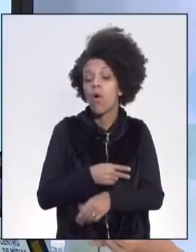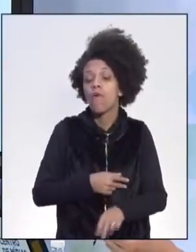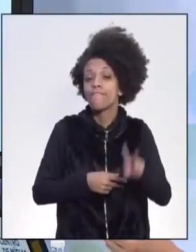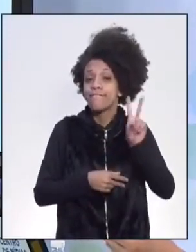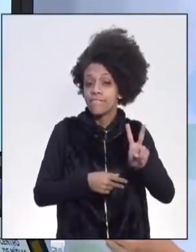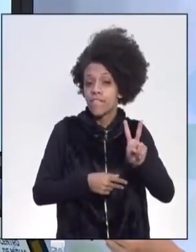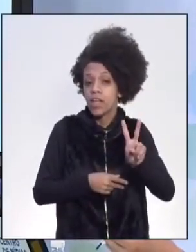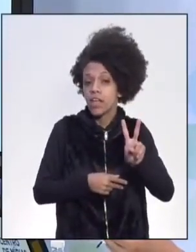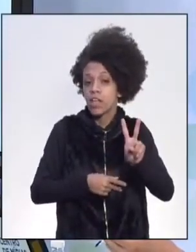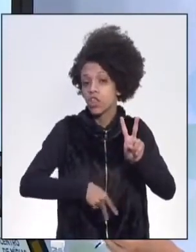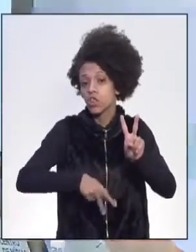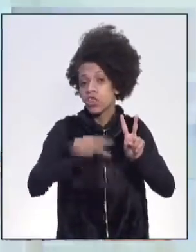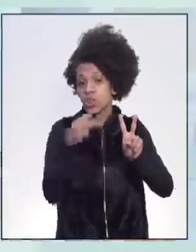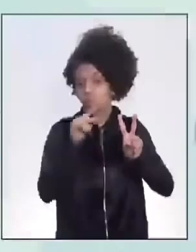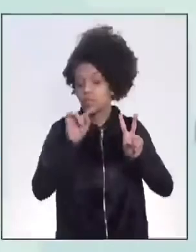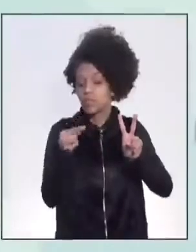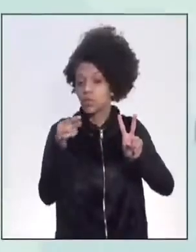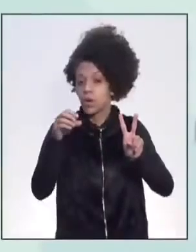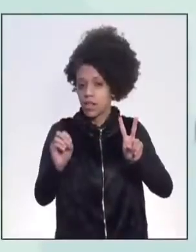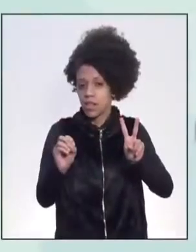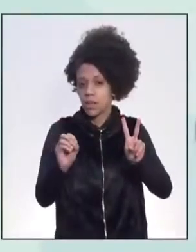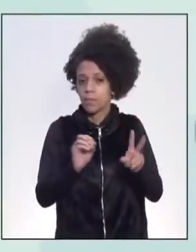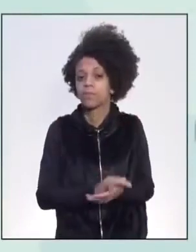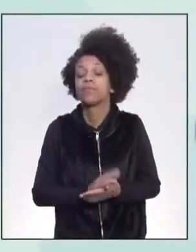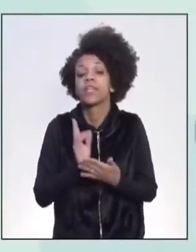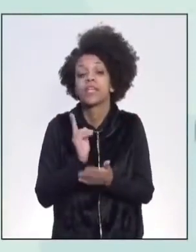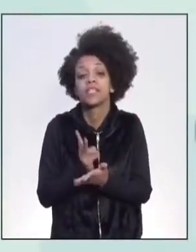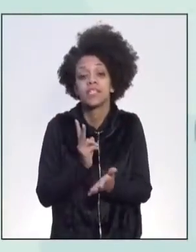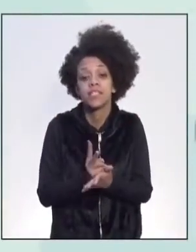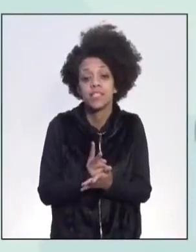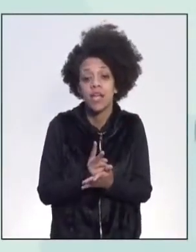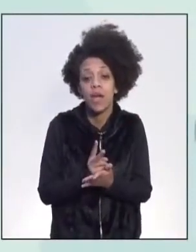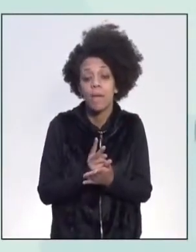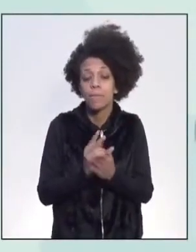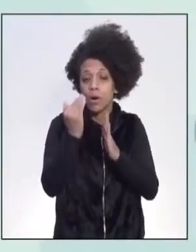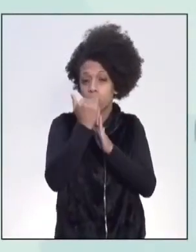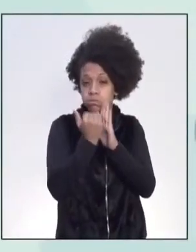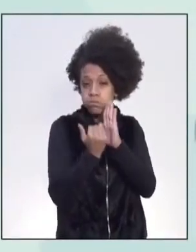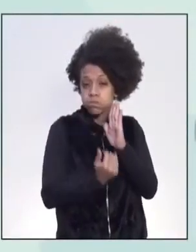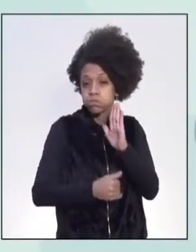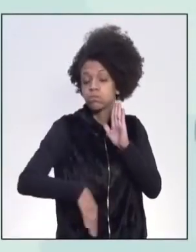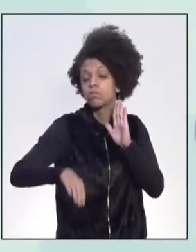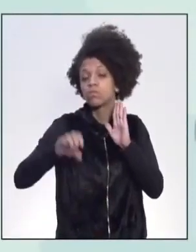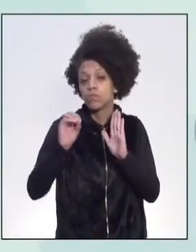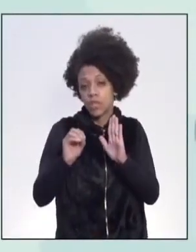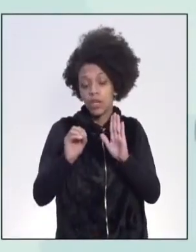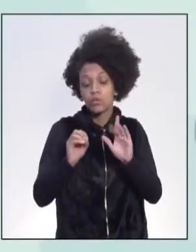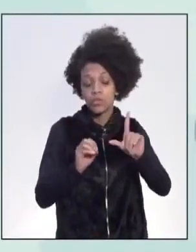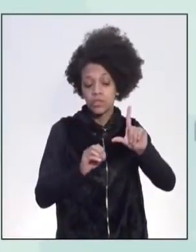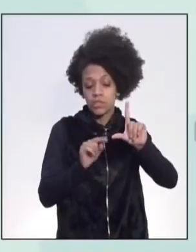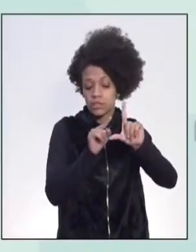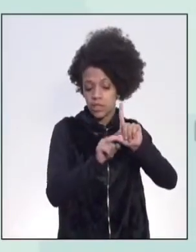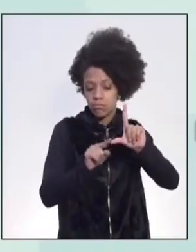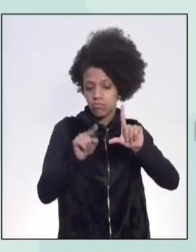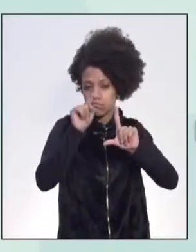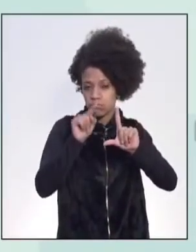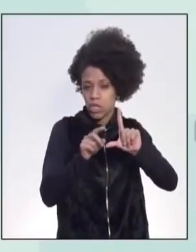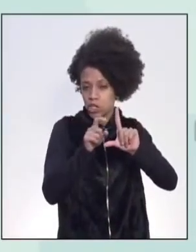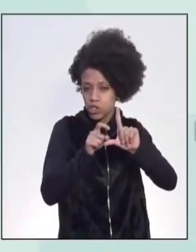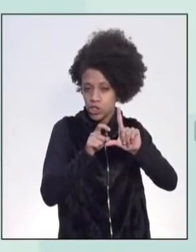coordenadas 2 e 0. Então, sempre que está em cima de algum eixo, você vai ter um 0. Como está no eixo X, você tem o valor